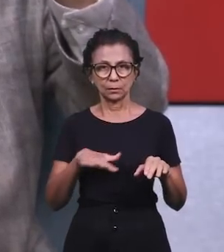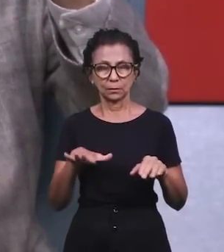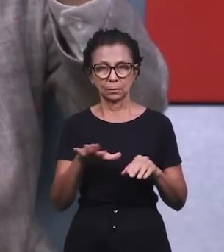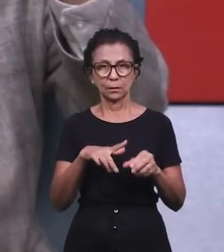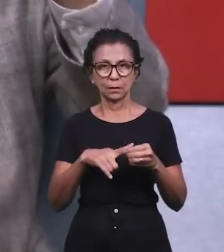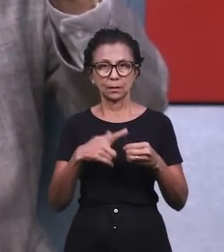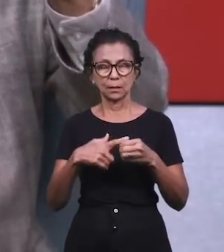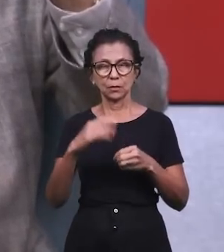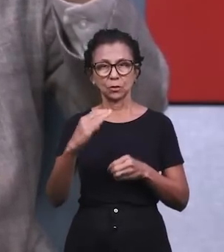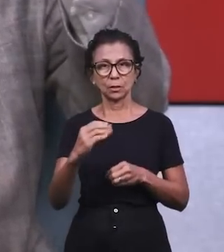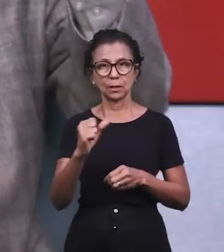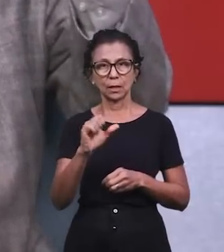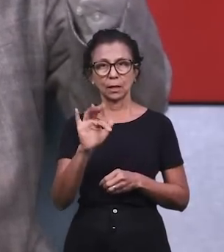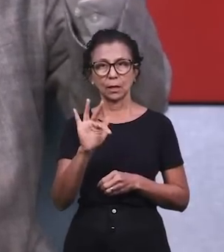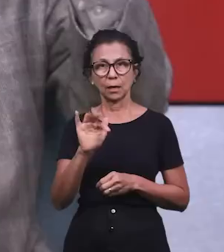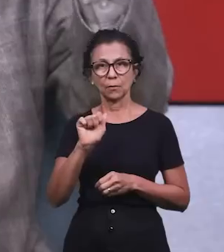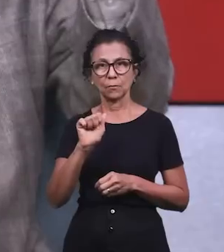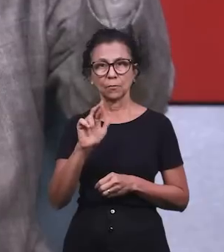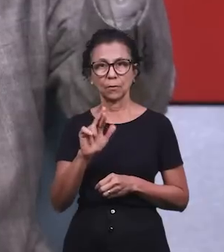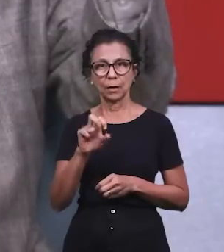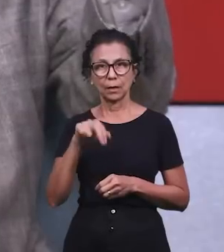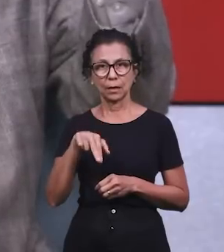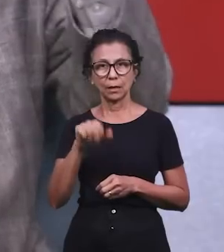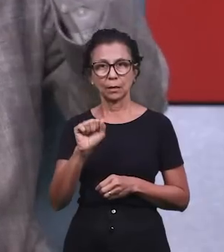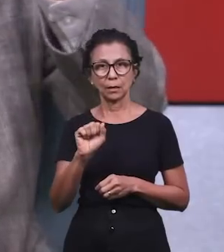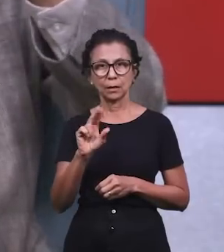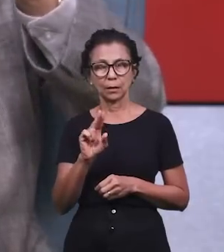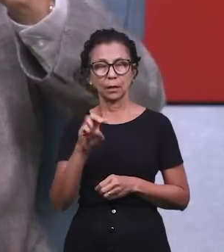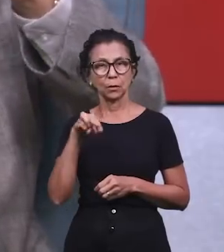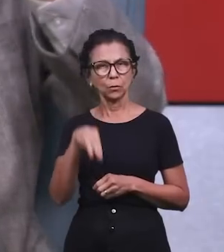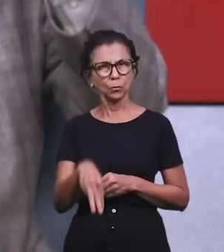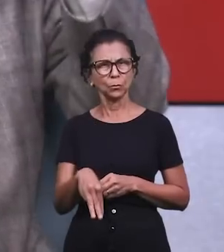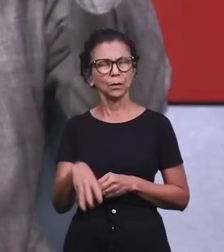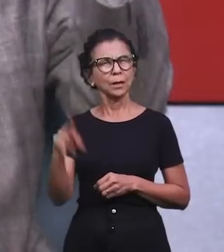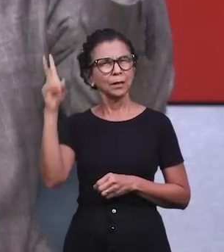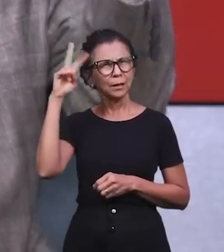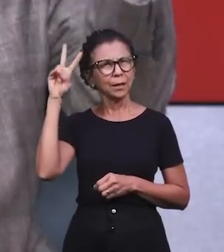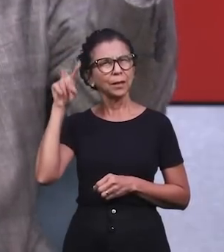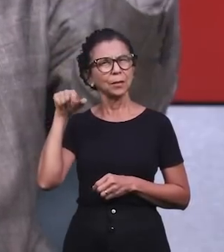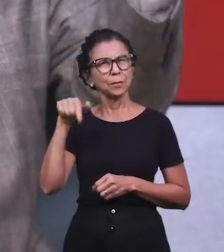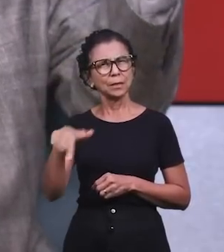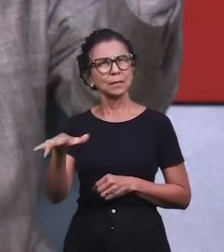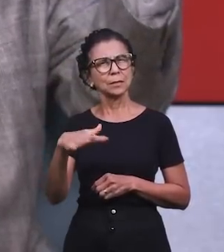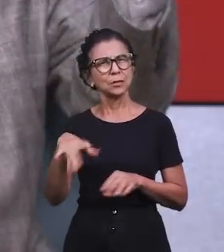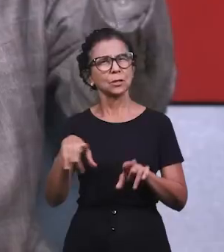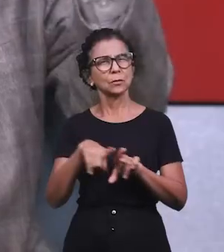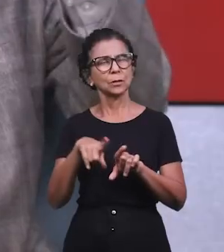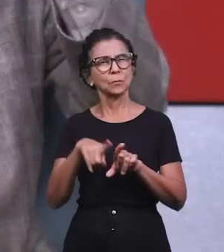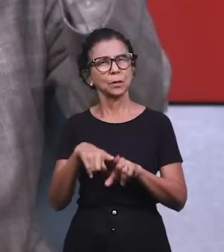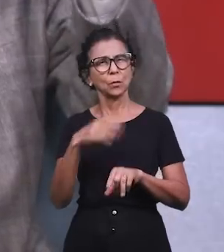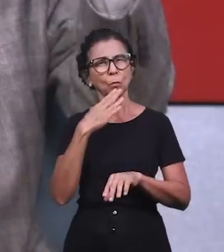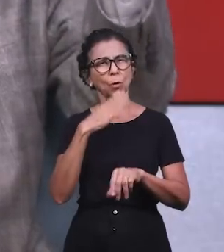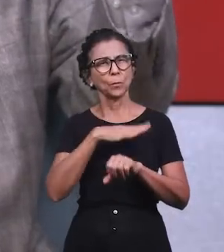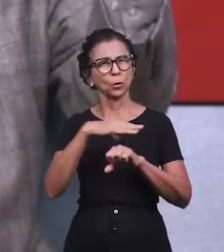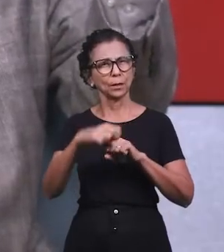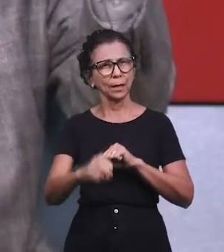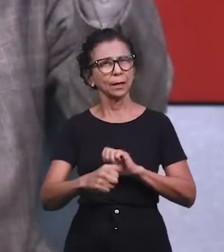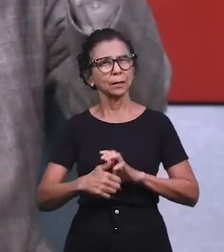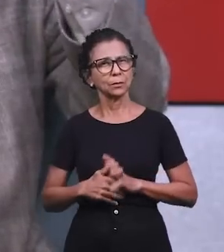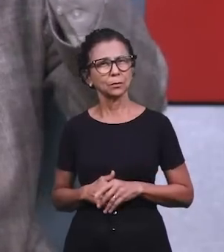lembram da cura do paralítico de Cafarnaum. Jesus estava na sua casa quando aquela